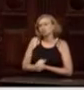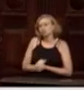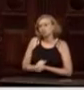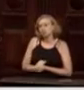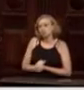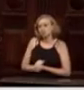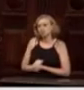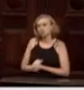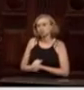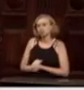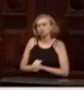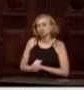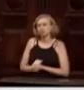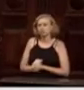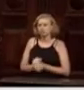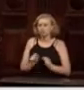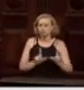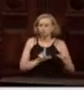abria suas manchetes,